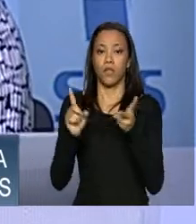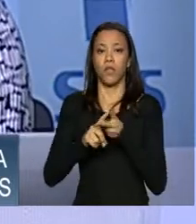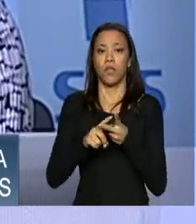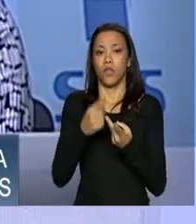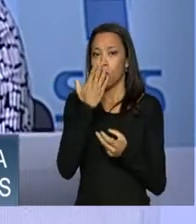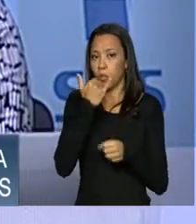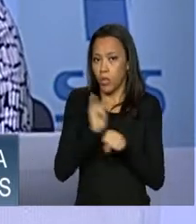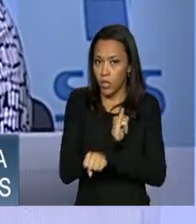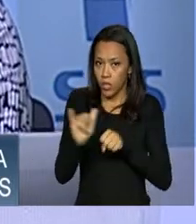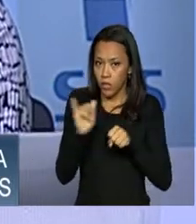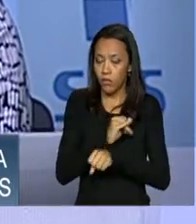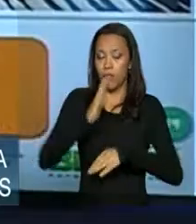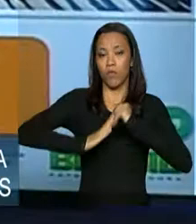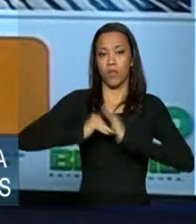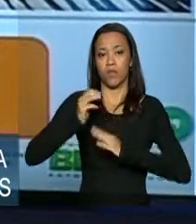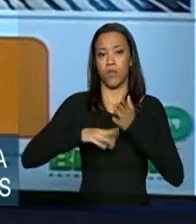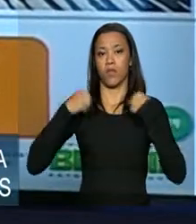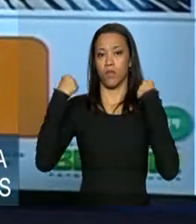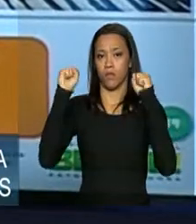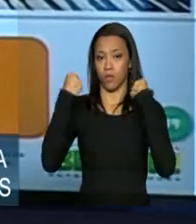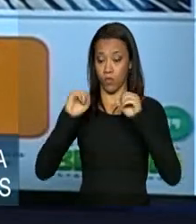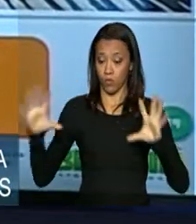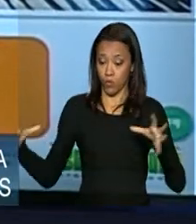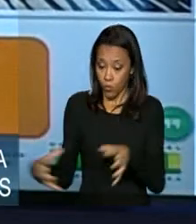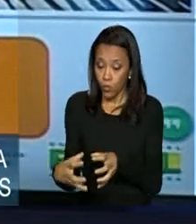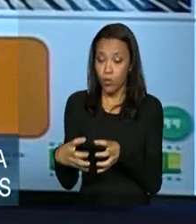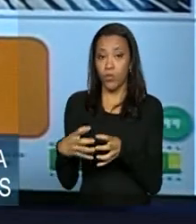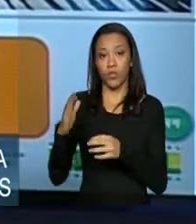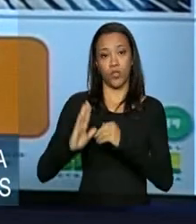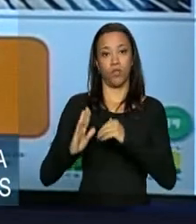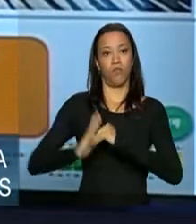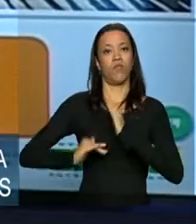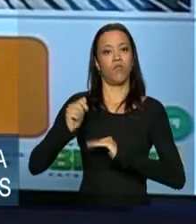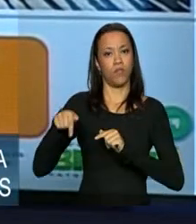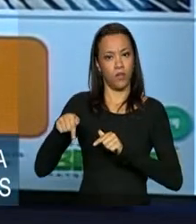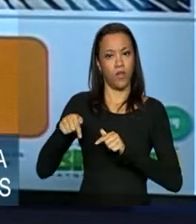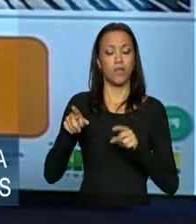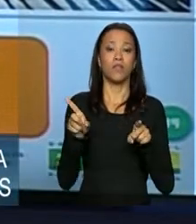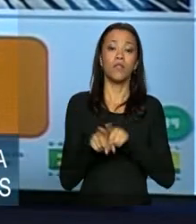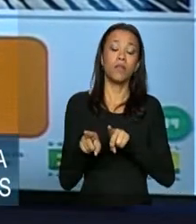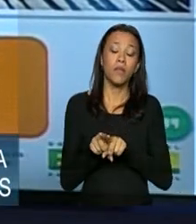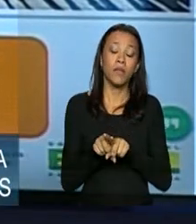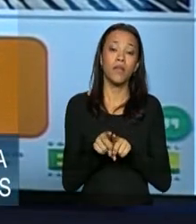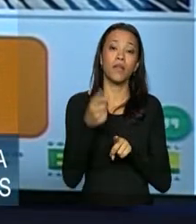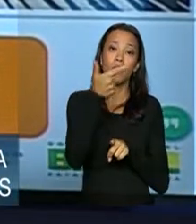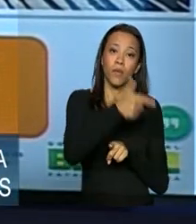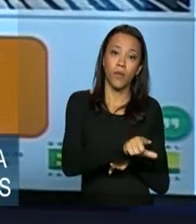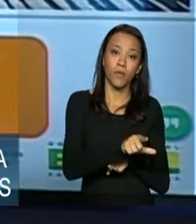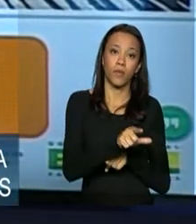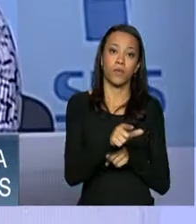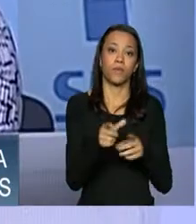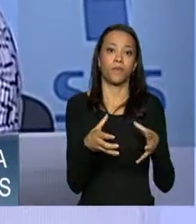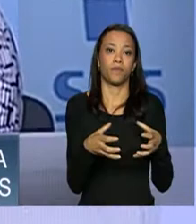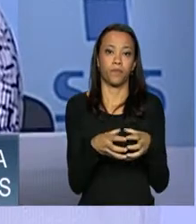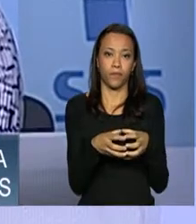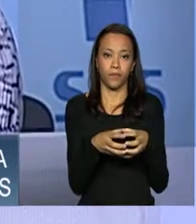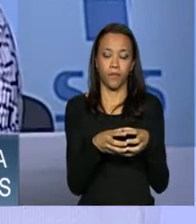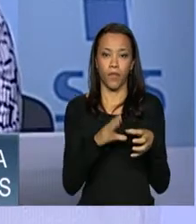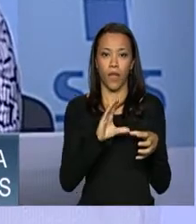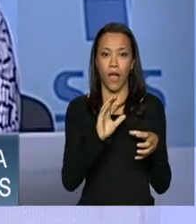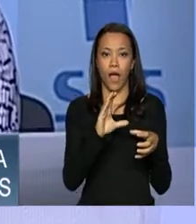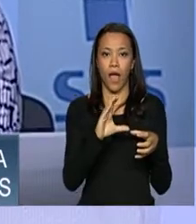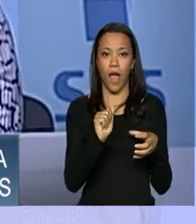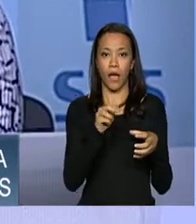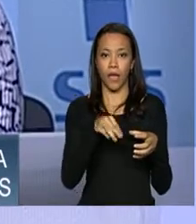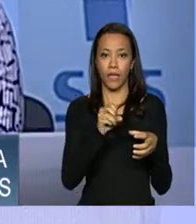profissionais de educação física, né? Bem como o programa Academia da Saúde. Nós